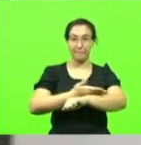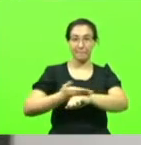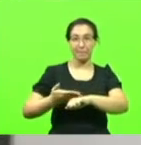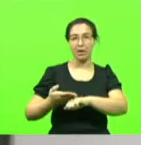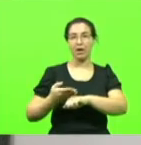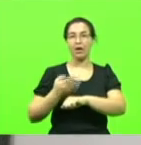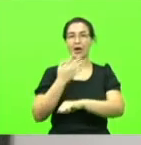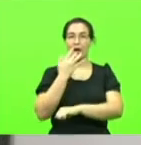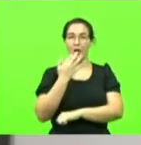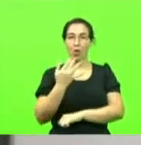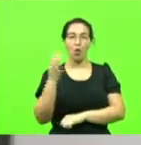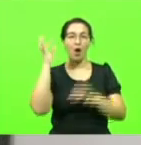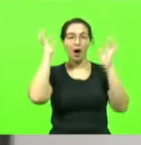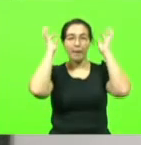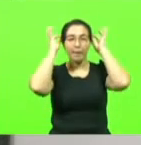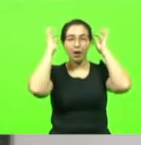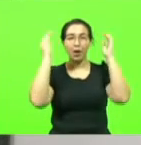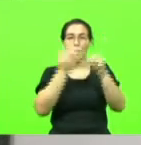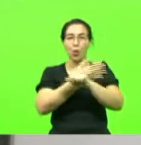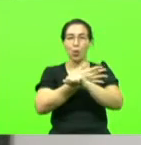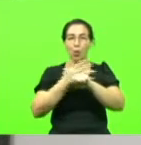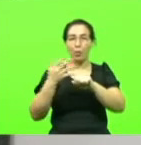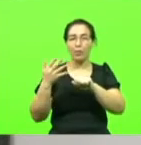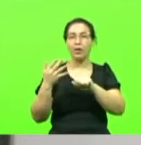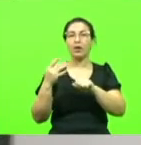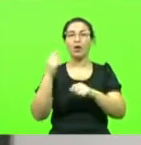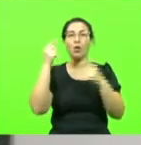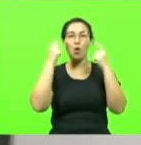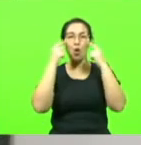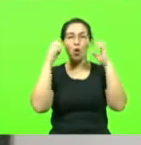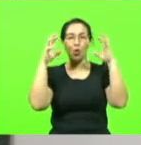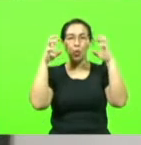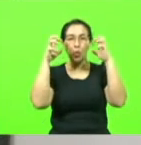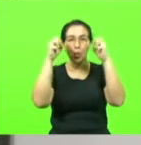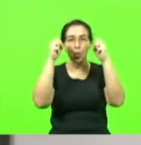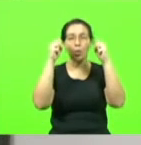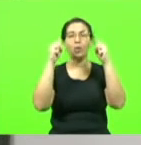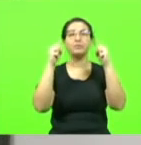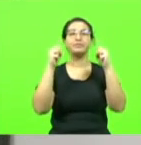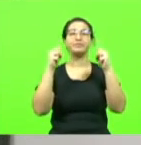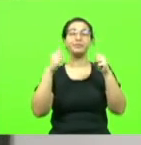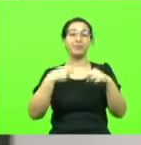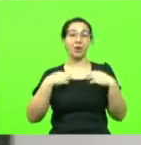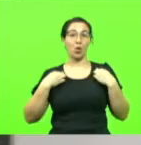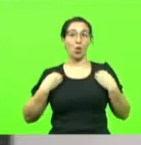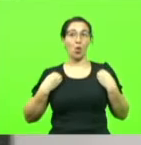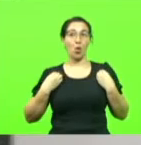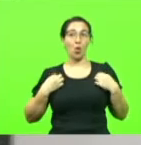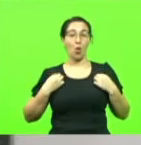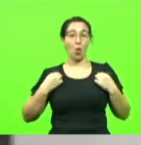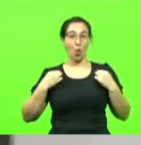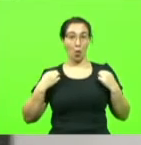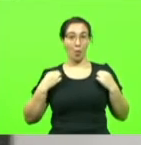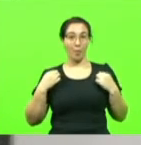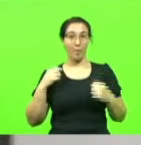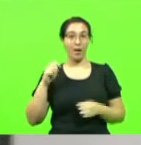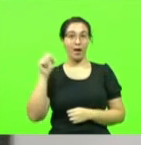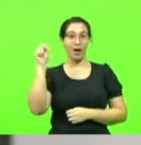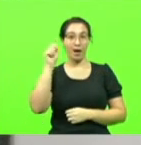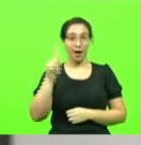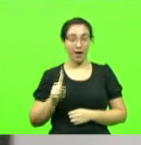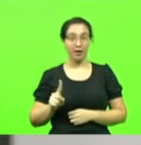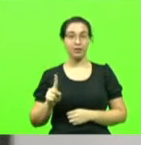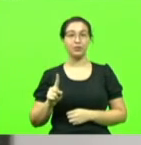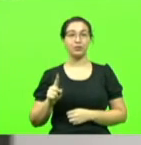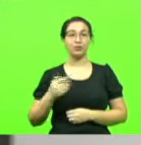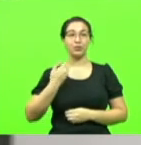cabelos grisalhos olhos escuros visto um terno azul